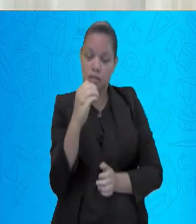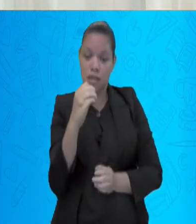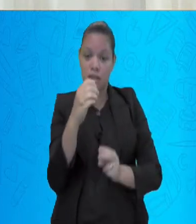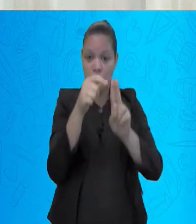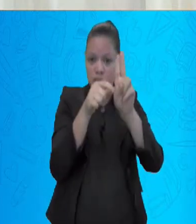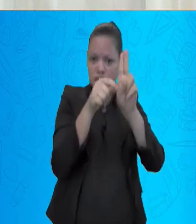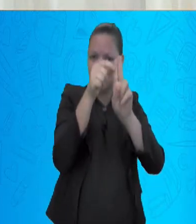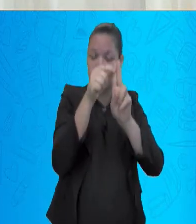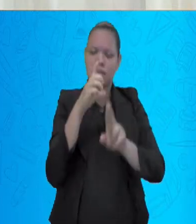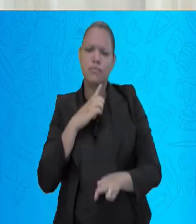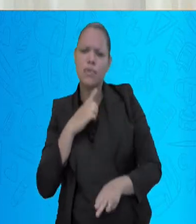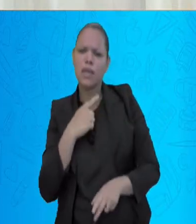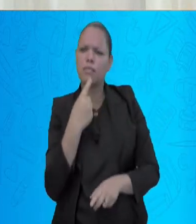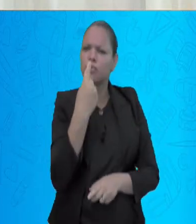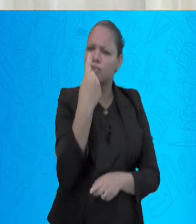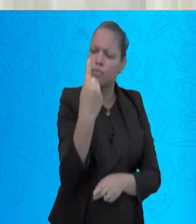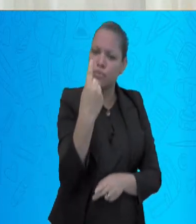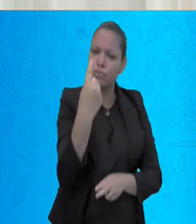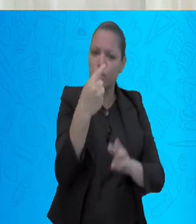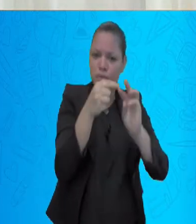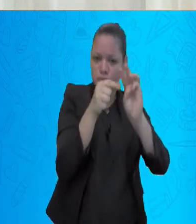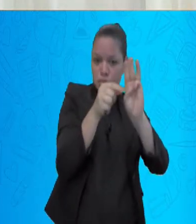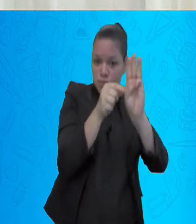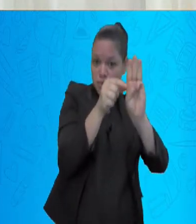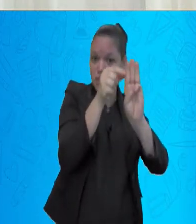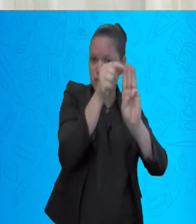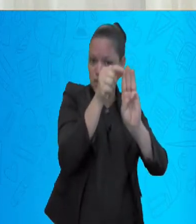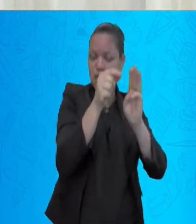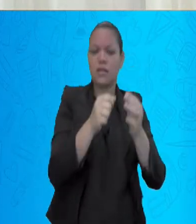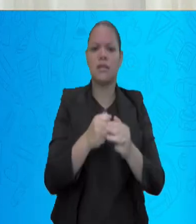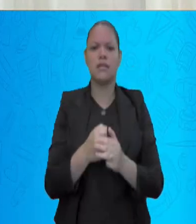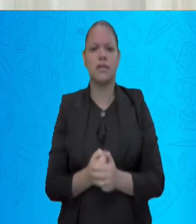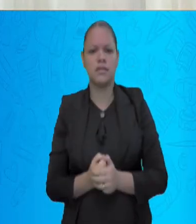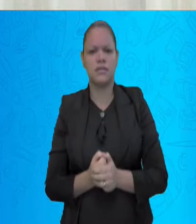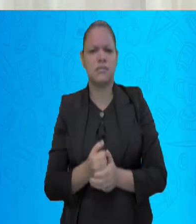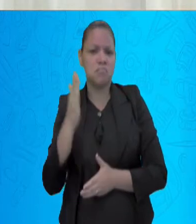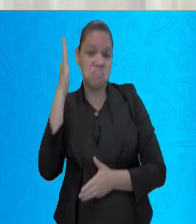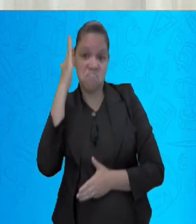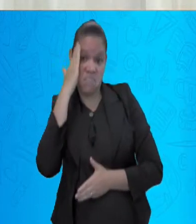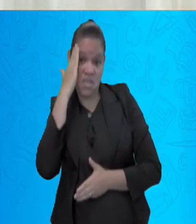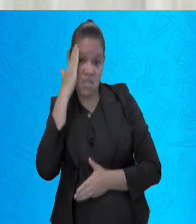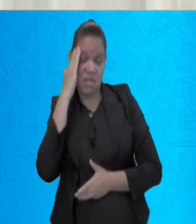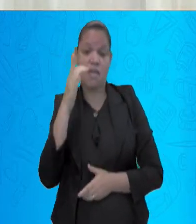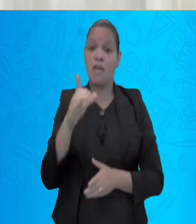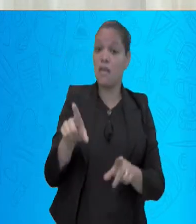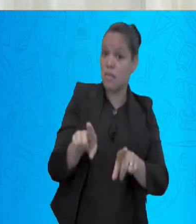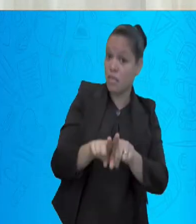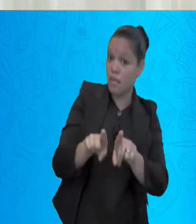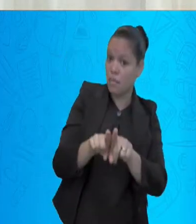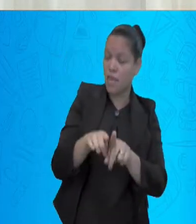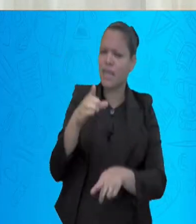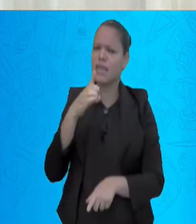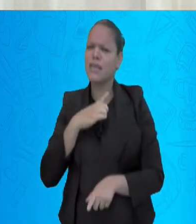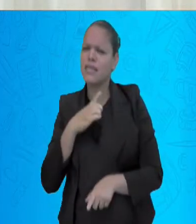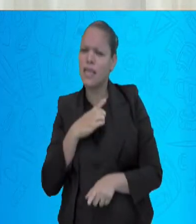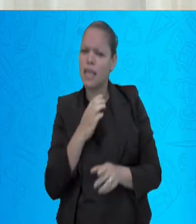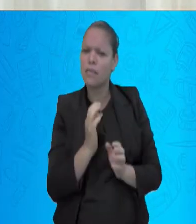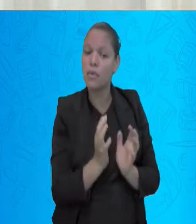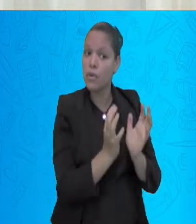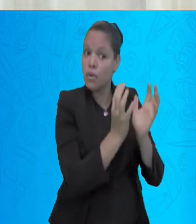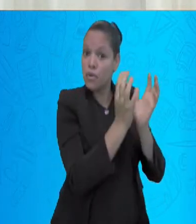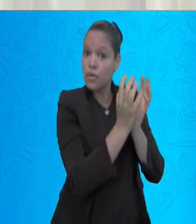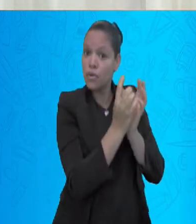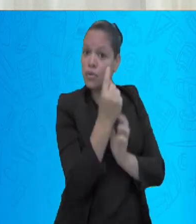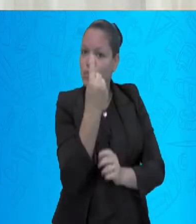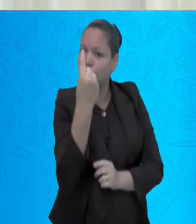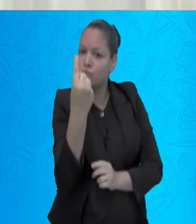uma centena. Qual outra informação que nós podemos tirar aqui? Que nós temos, dentro de uma centena, é como